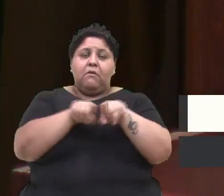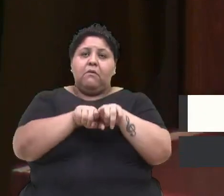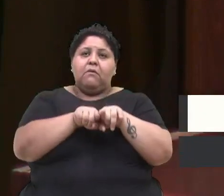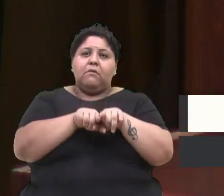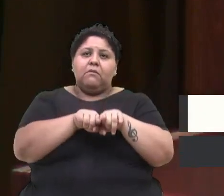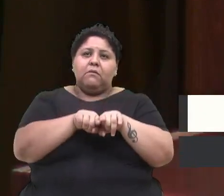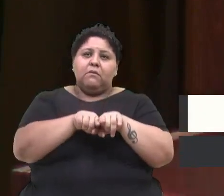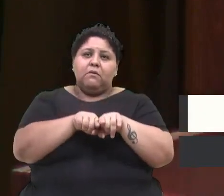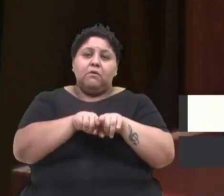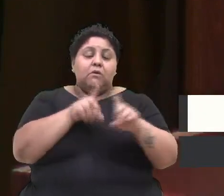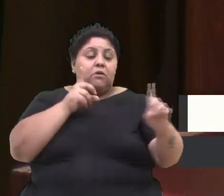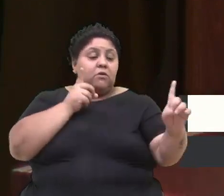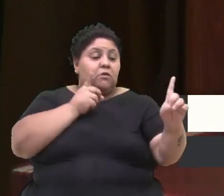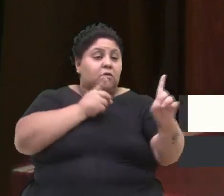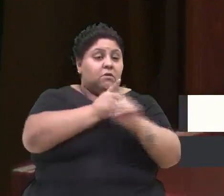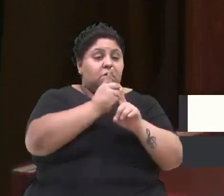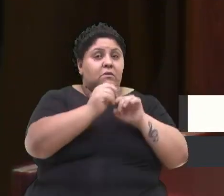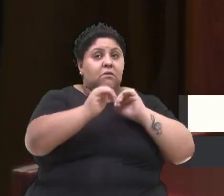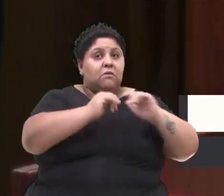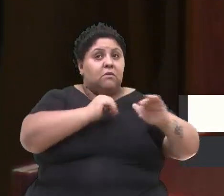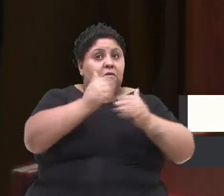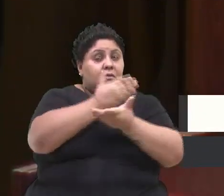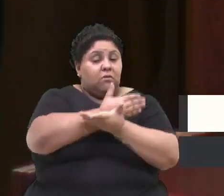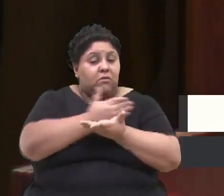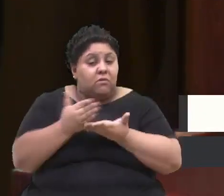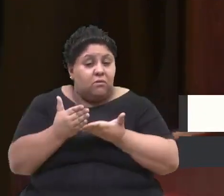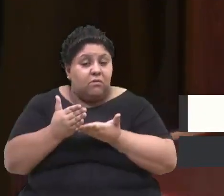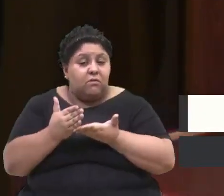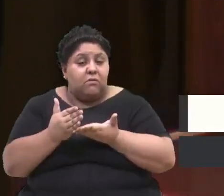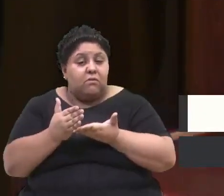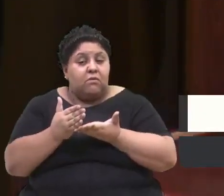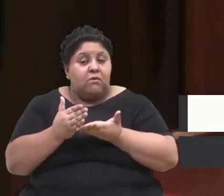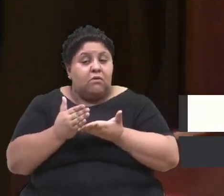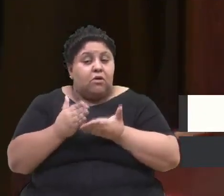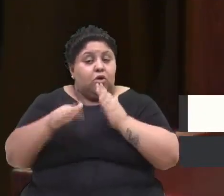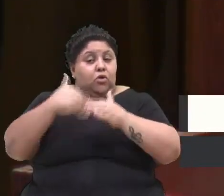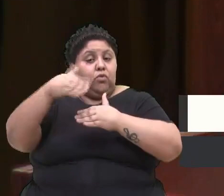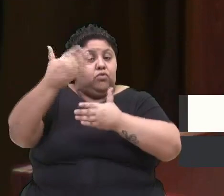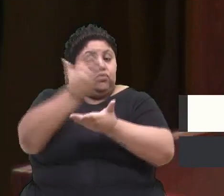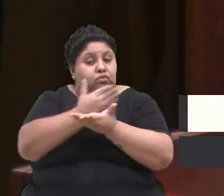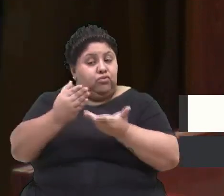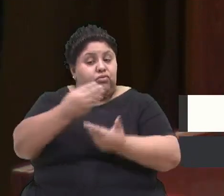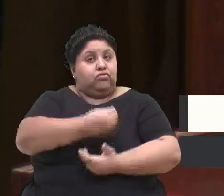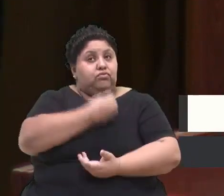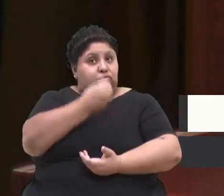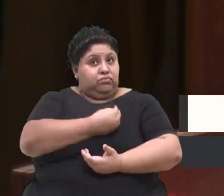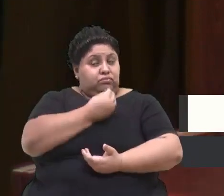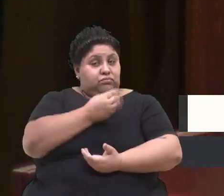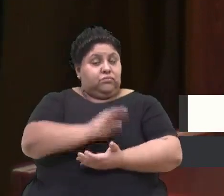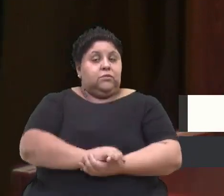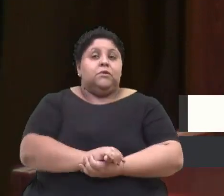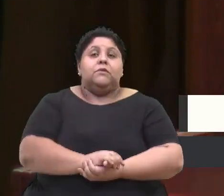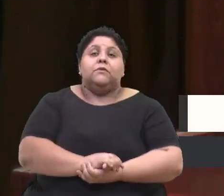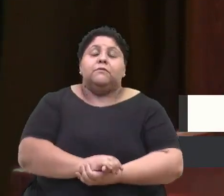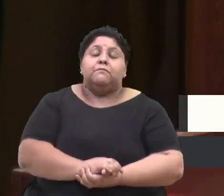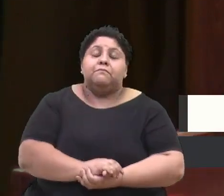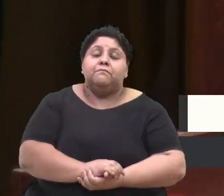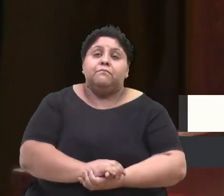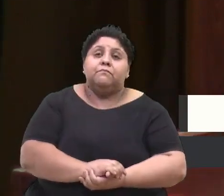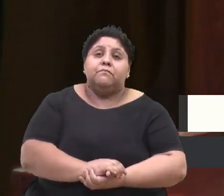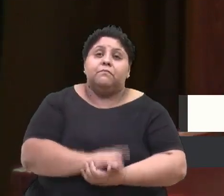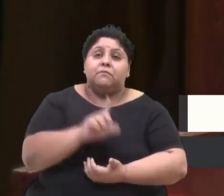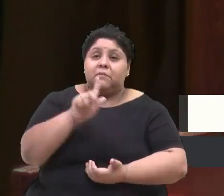o tratamento não for iniciado nos anos iniciais da vida da criança. A